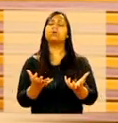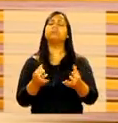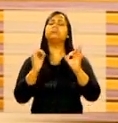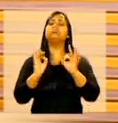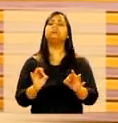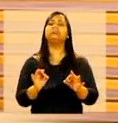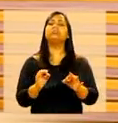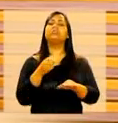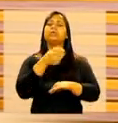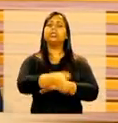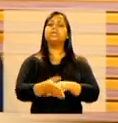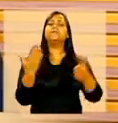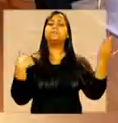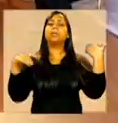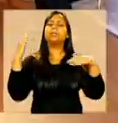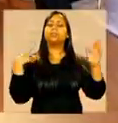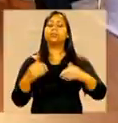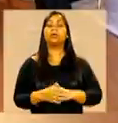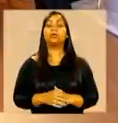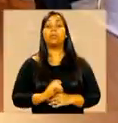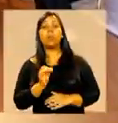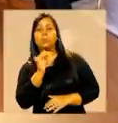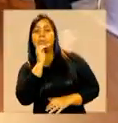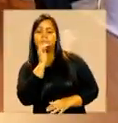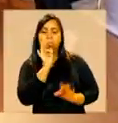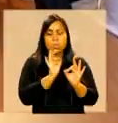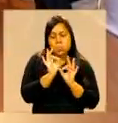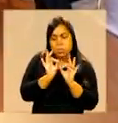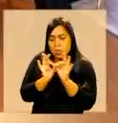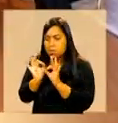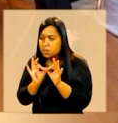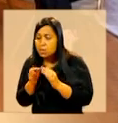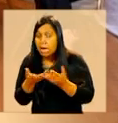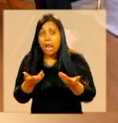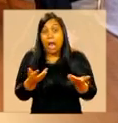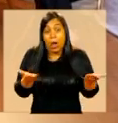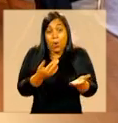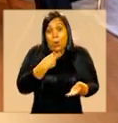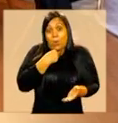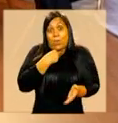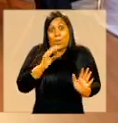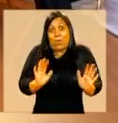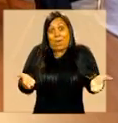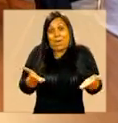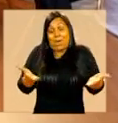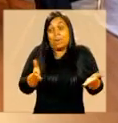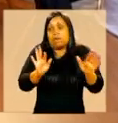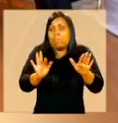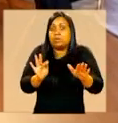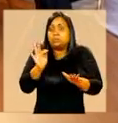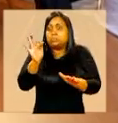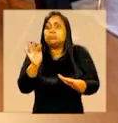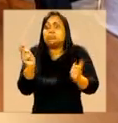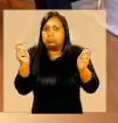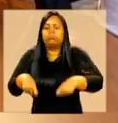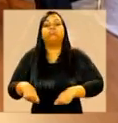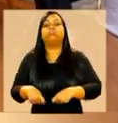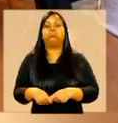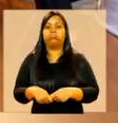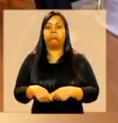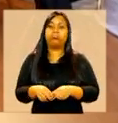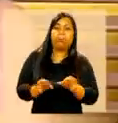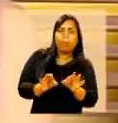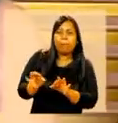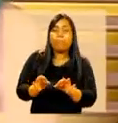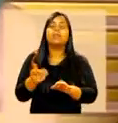questão de... Ou acaba se ajeitando ali, né? Olha, não posso ir agora... brasileiro. Exatamente, né? Dá